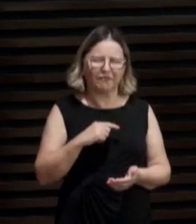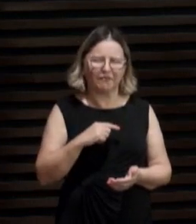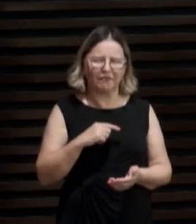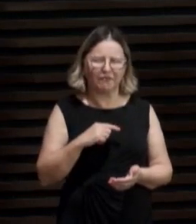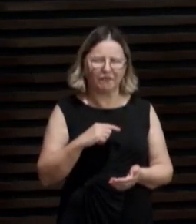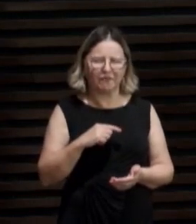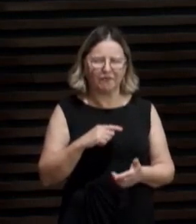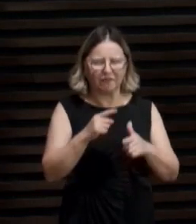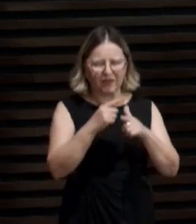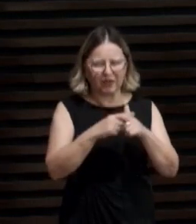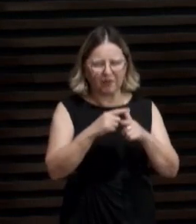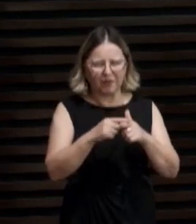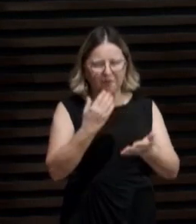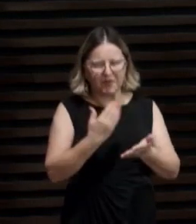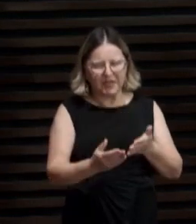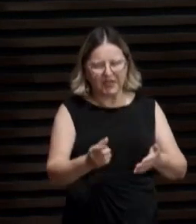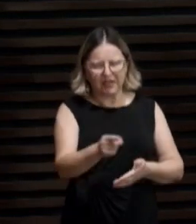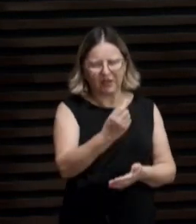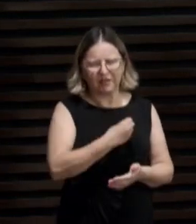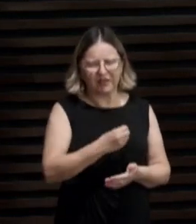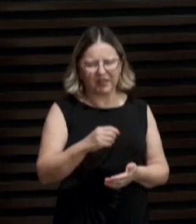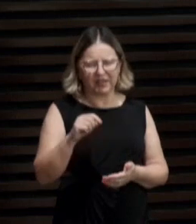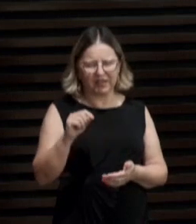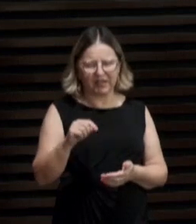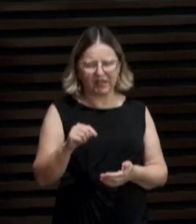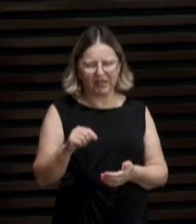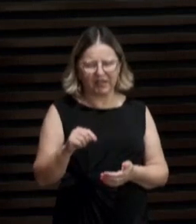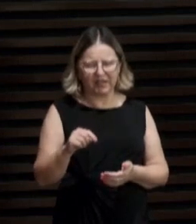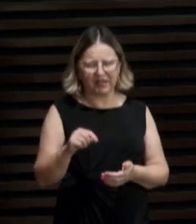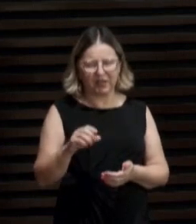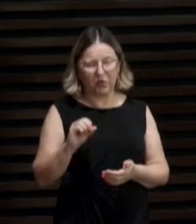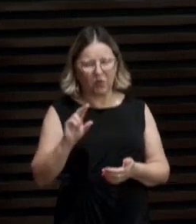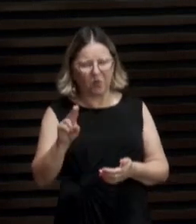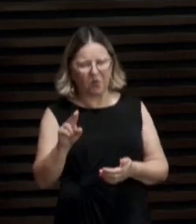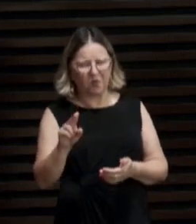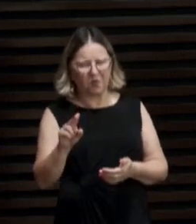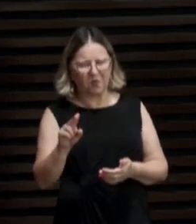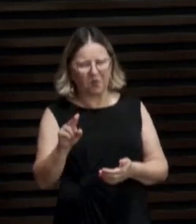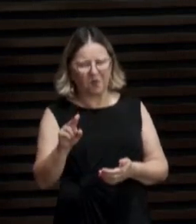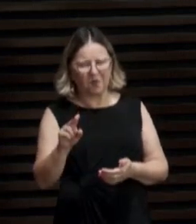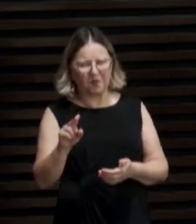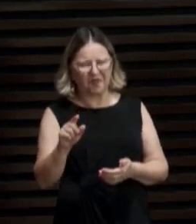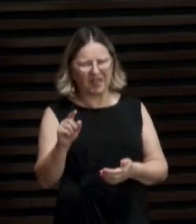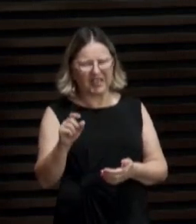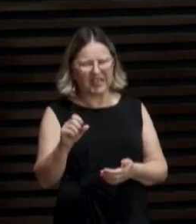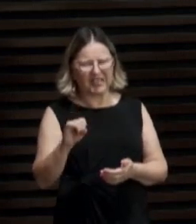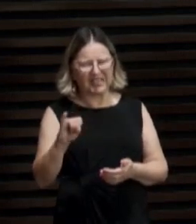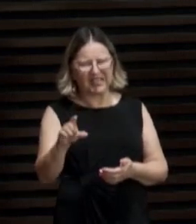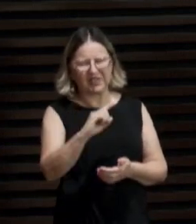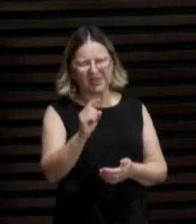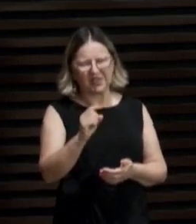simplesmente negarmos com vergonha do teu evangelho, seja